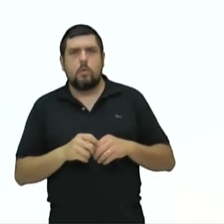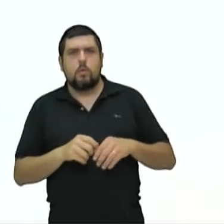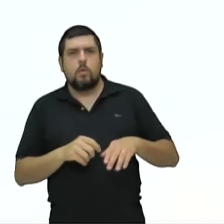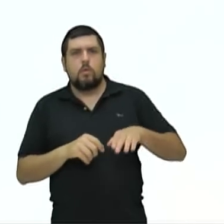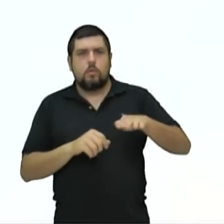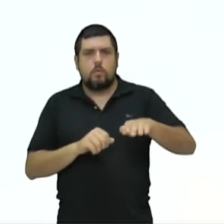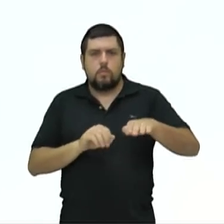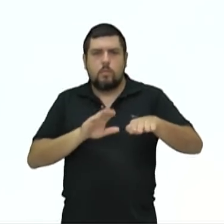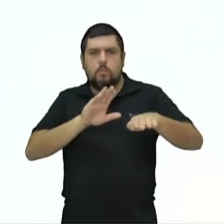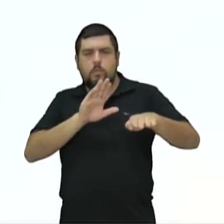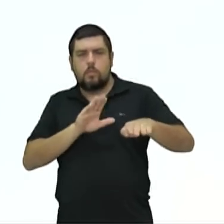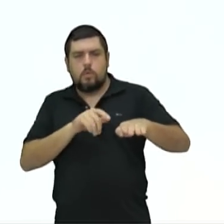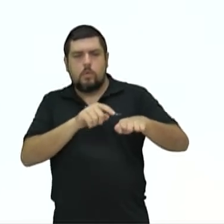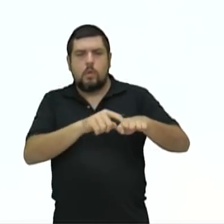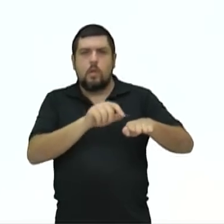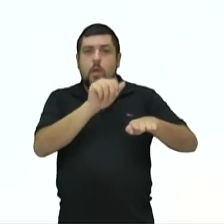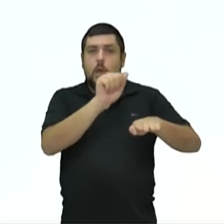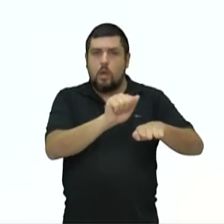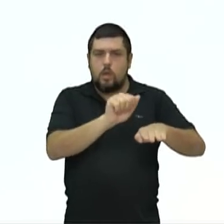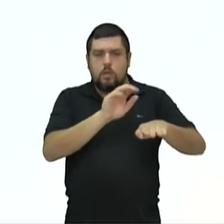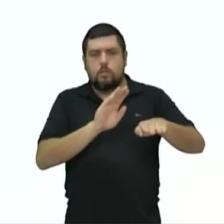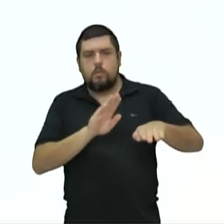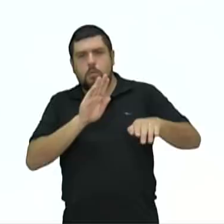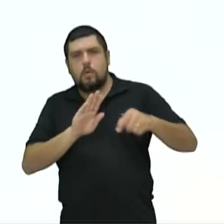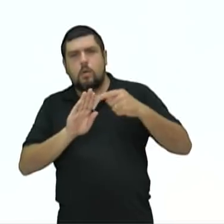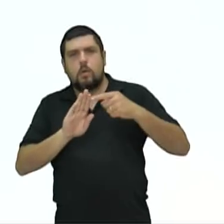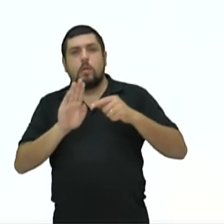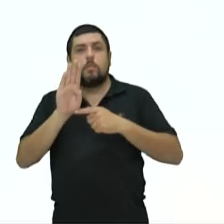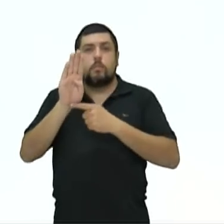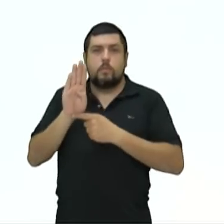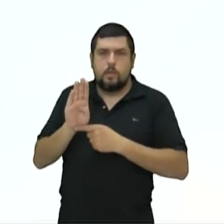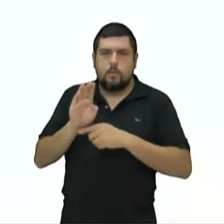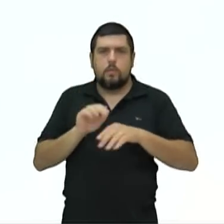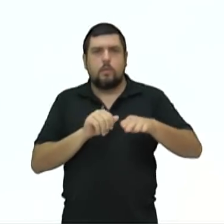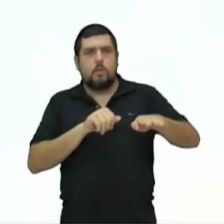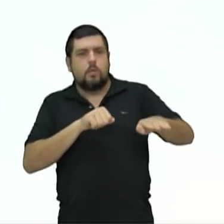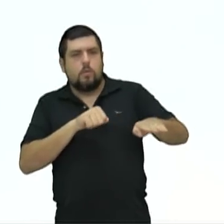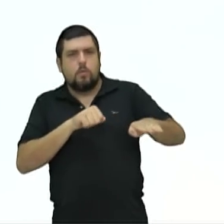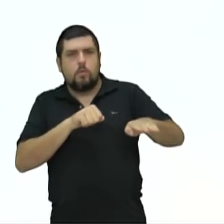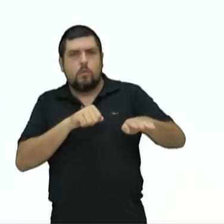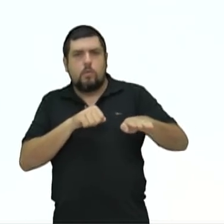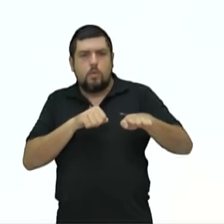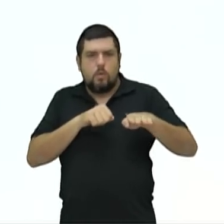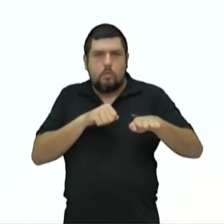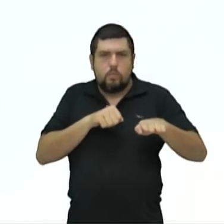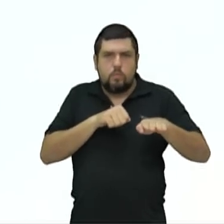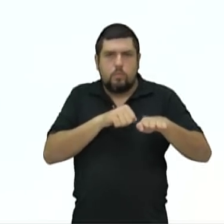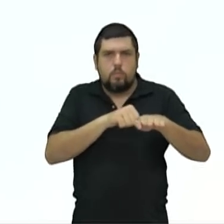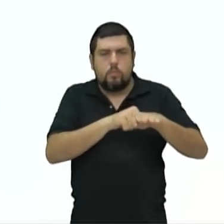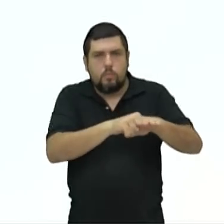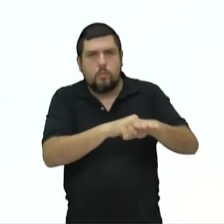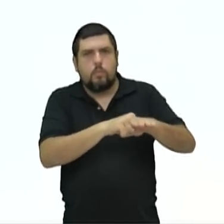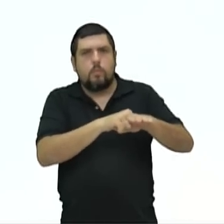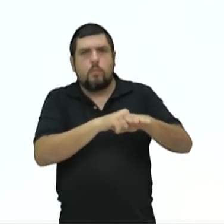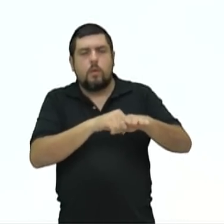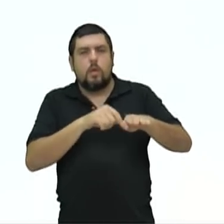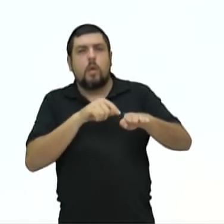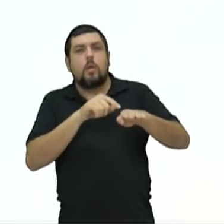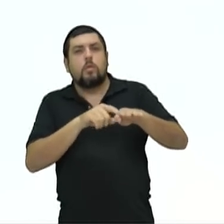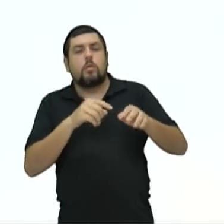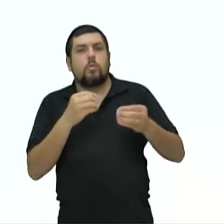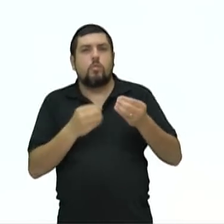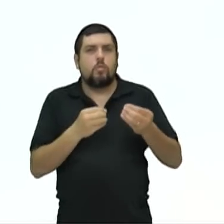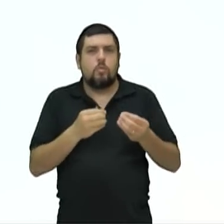B imprimirá no corpo A outra força. Essas forças agem com a